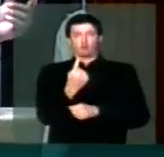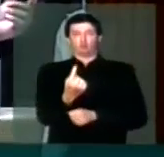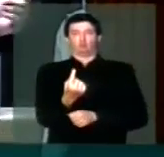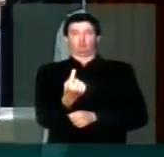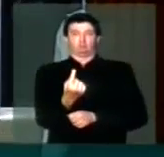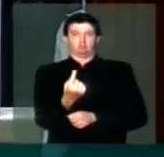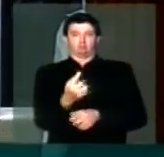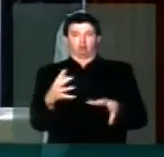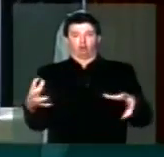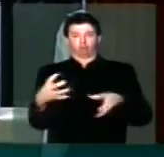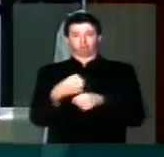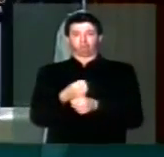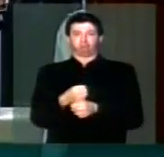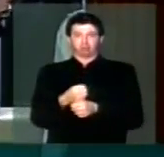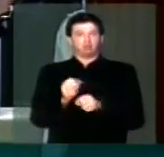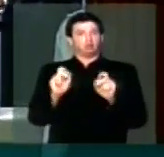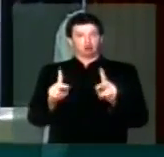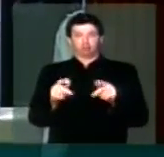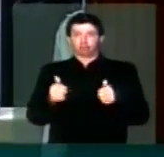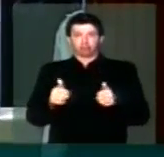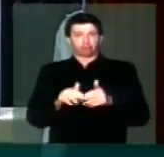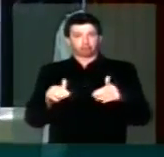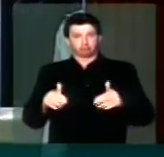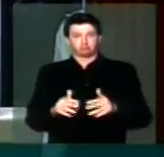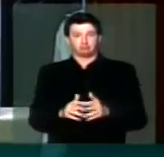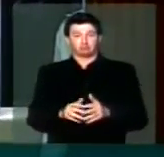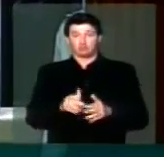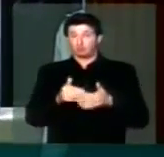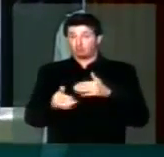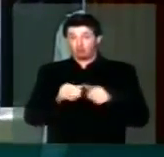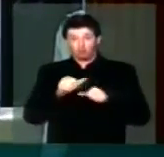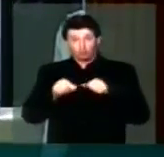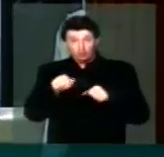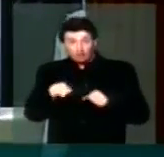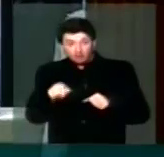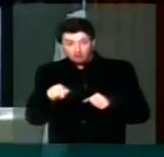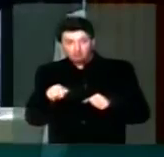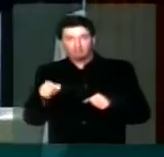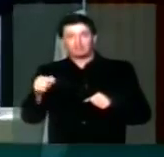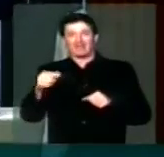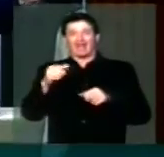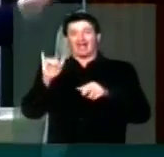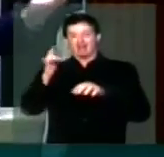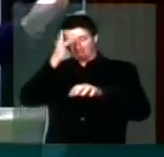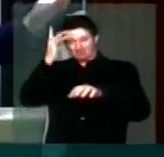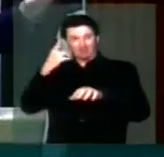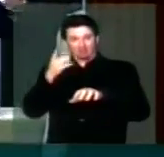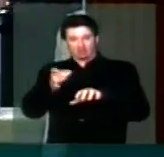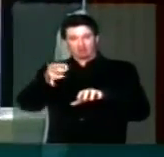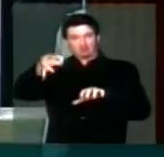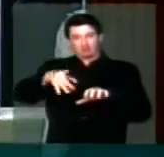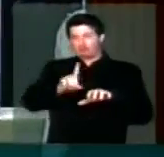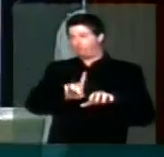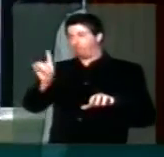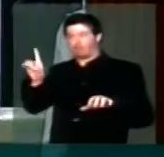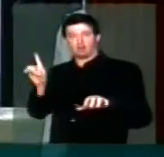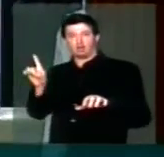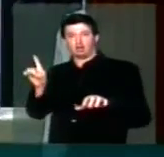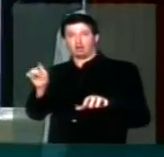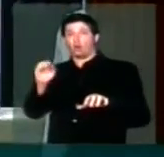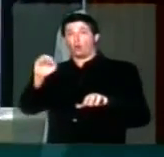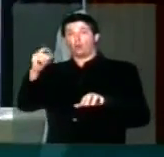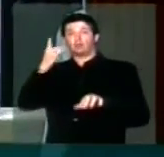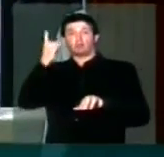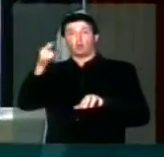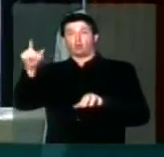E a qualquer modificação disso, seja pela saída de um parlamentar ou entrada de um outro